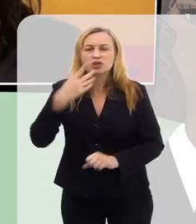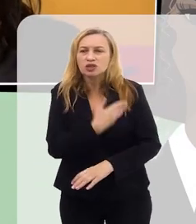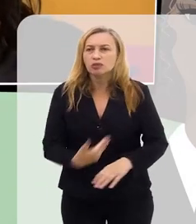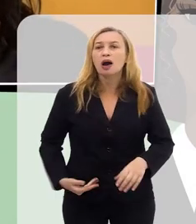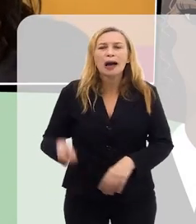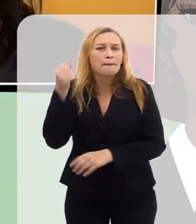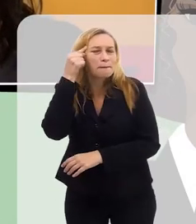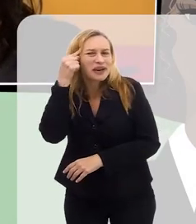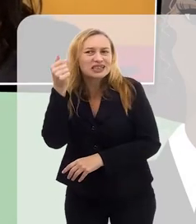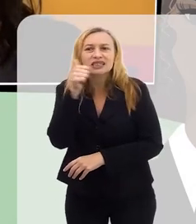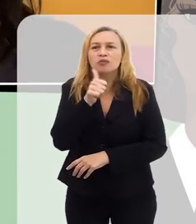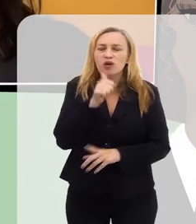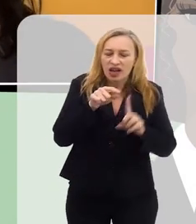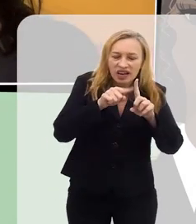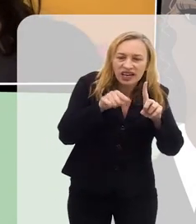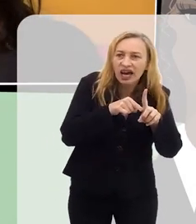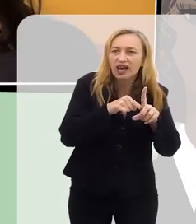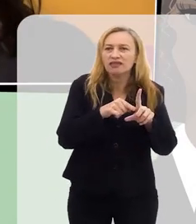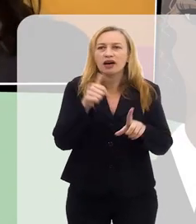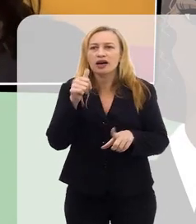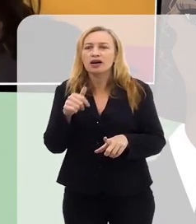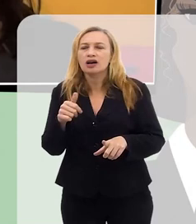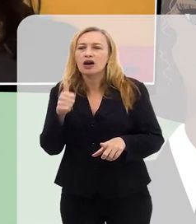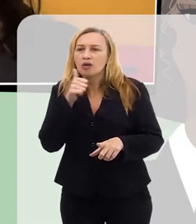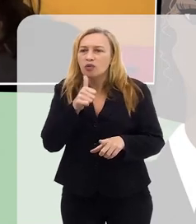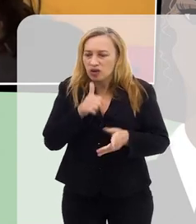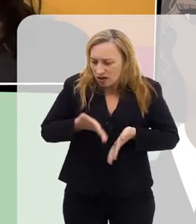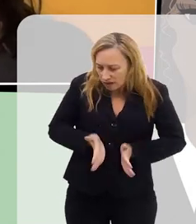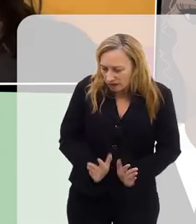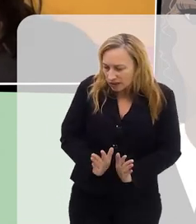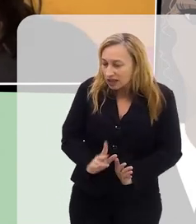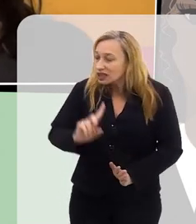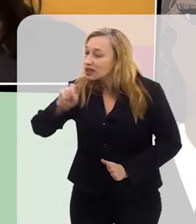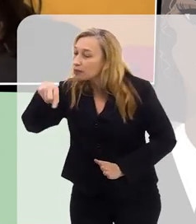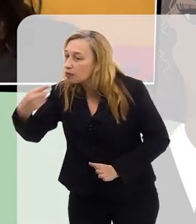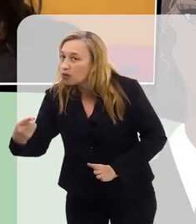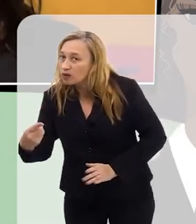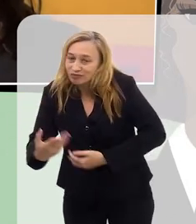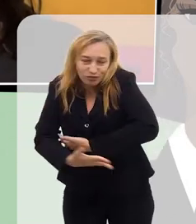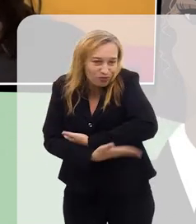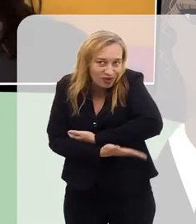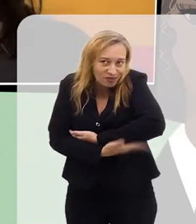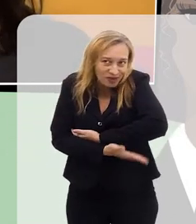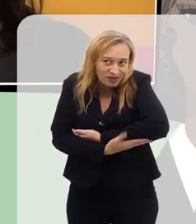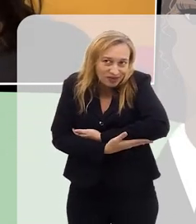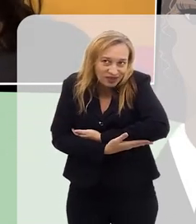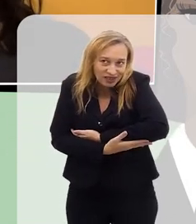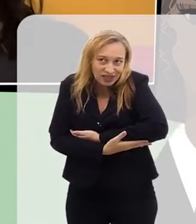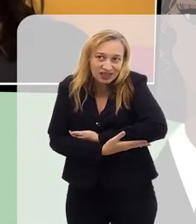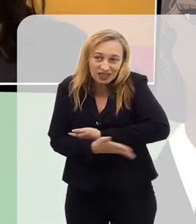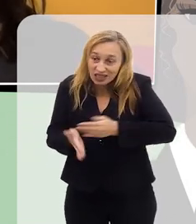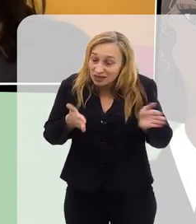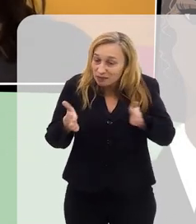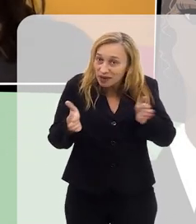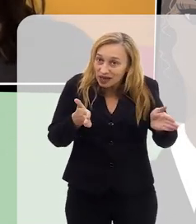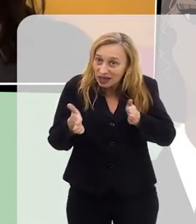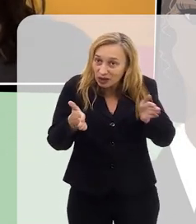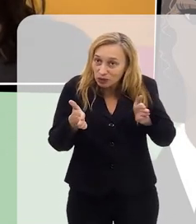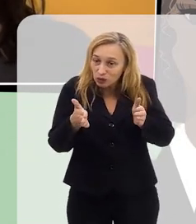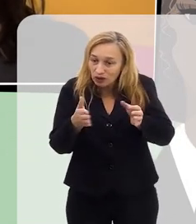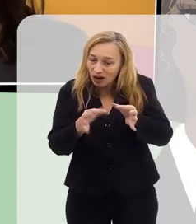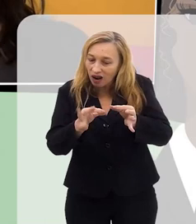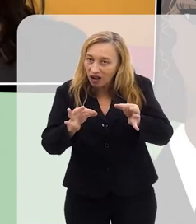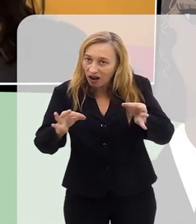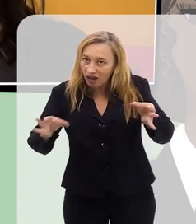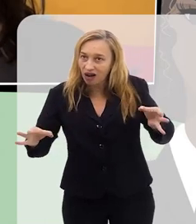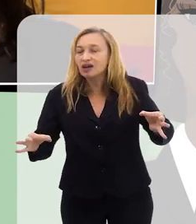que pensem na mulher que está gestando, na mulher que vai parir e que depois vai ter um bebezinho aí, né? Vai passar esse período do puerpério, que é um